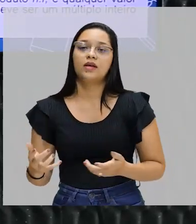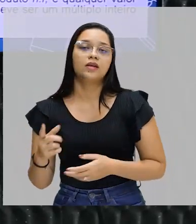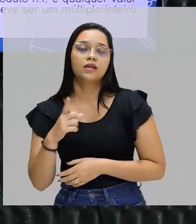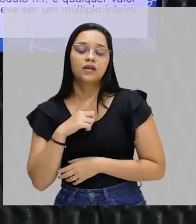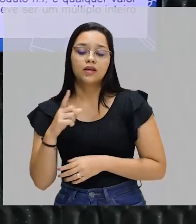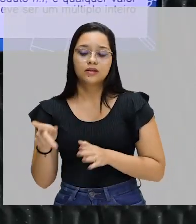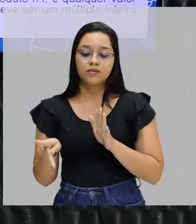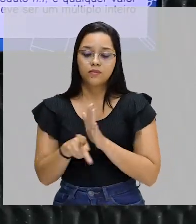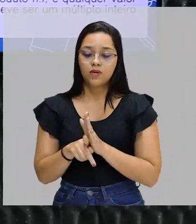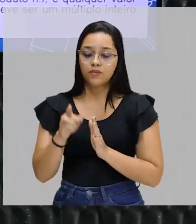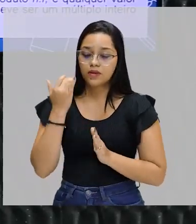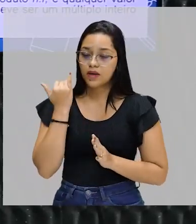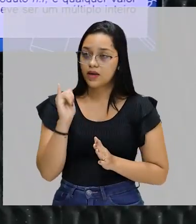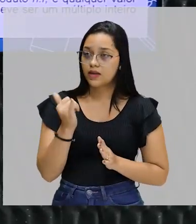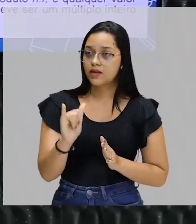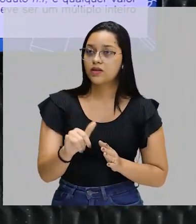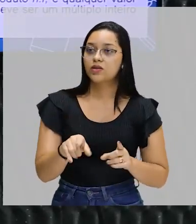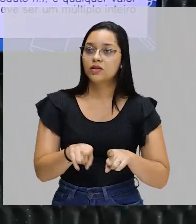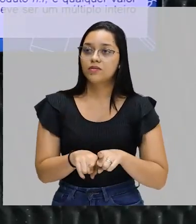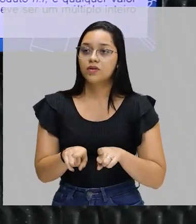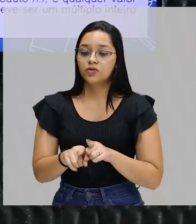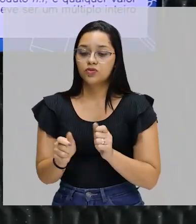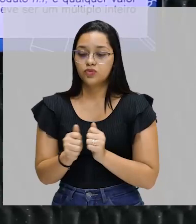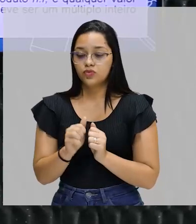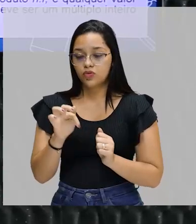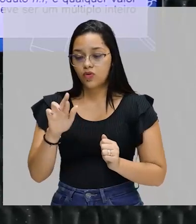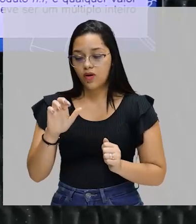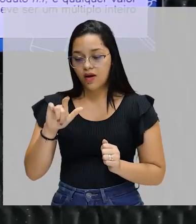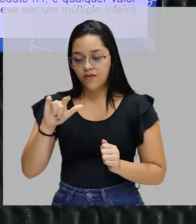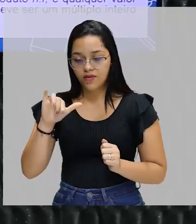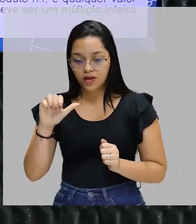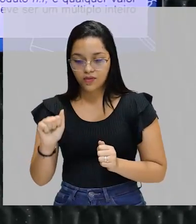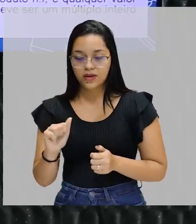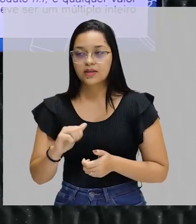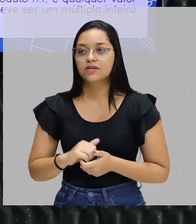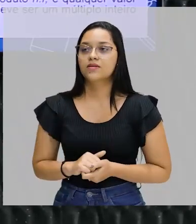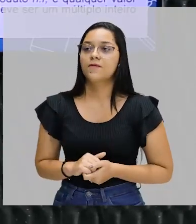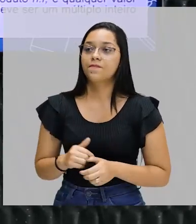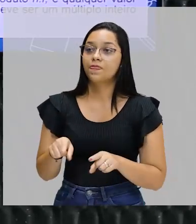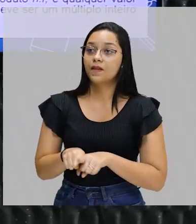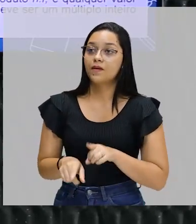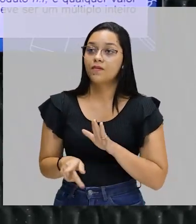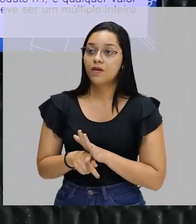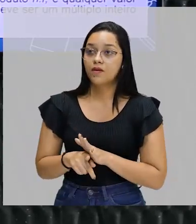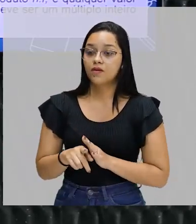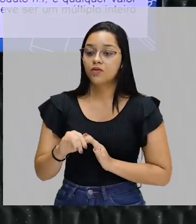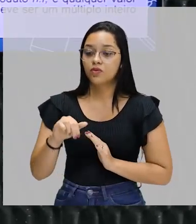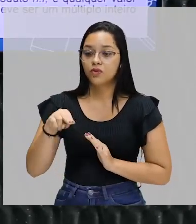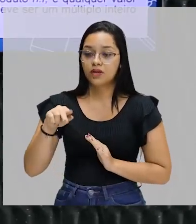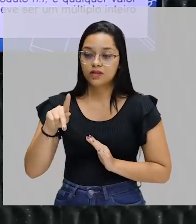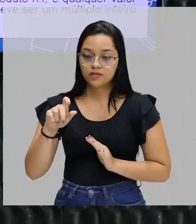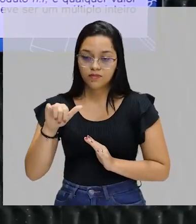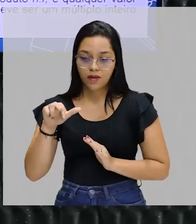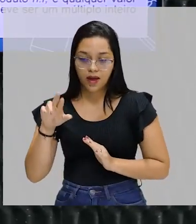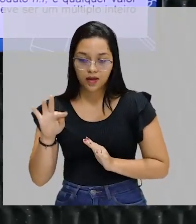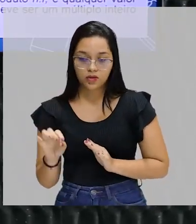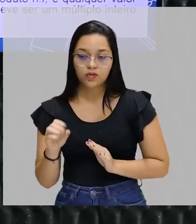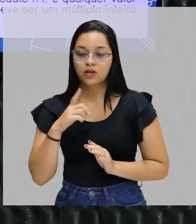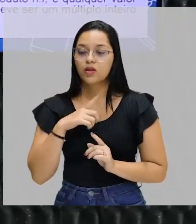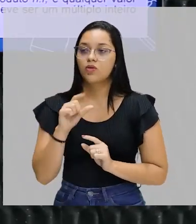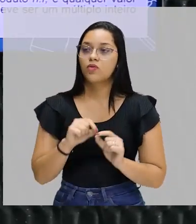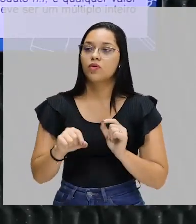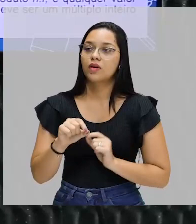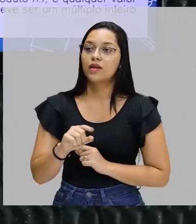aqui essa questão da energia envolvida com a frequência, certo? Ainda do espectro eletromagnético, nós temos